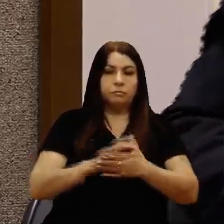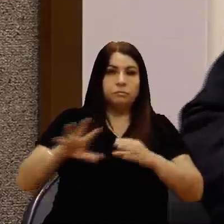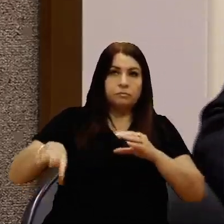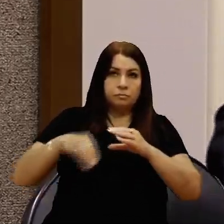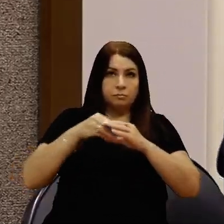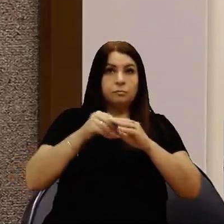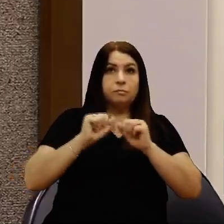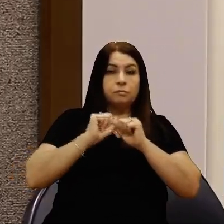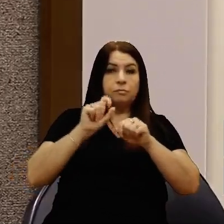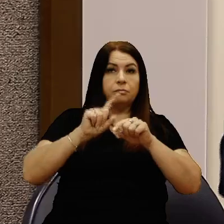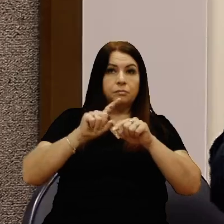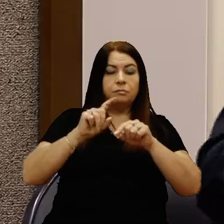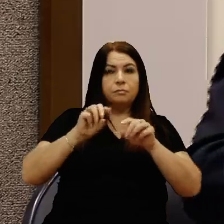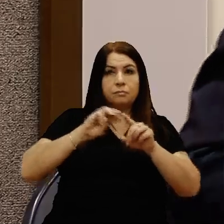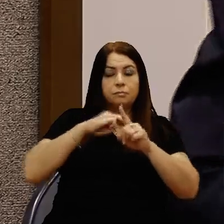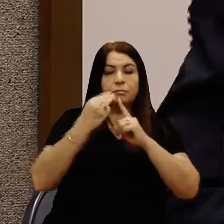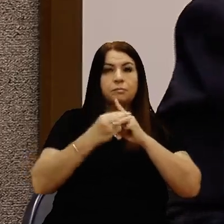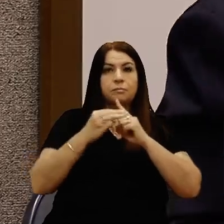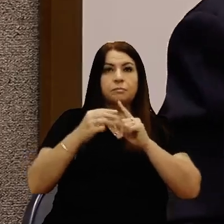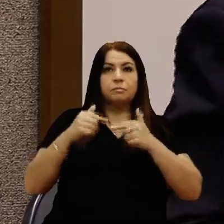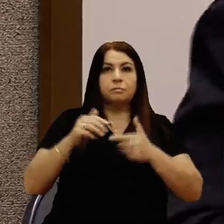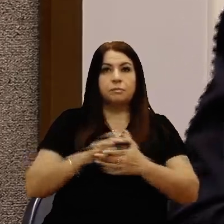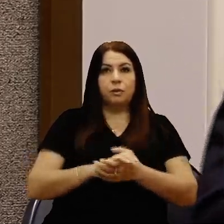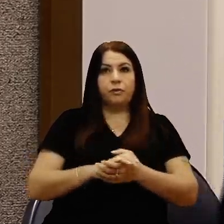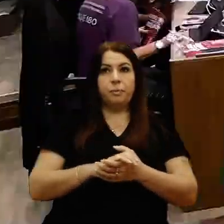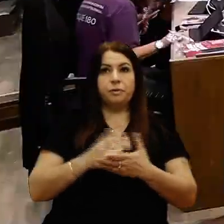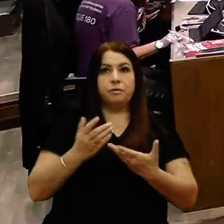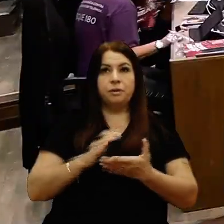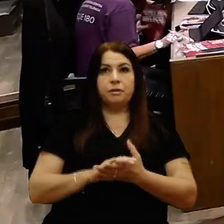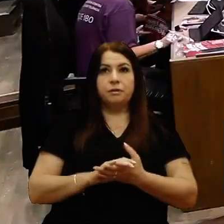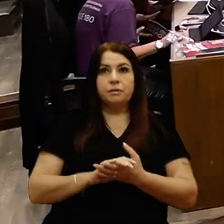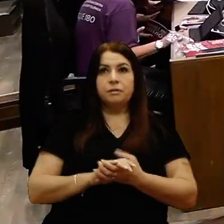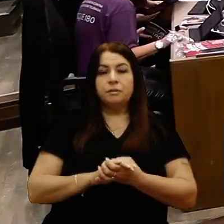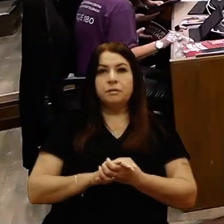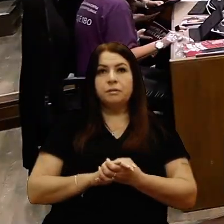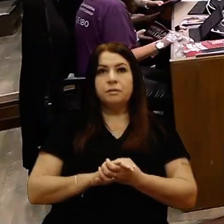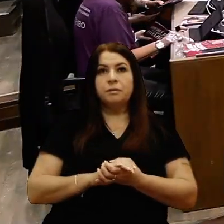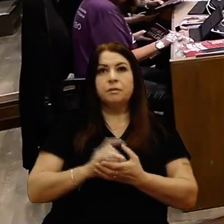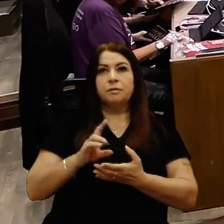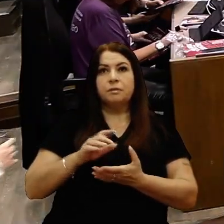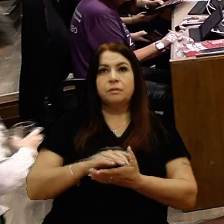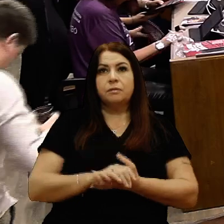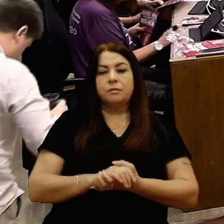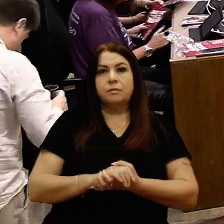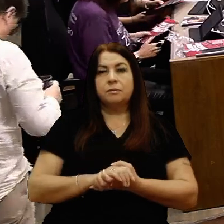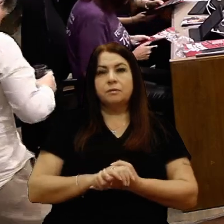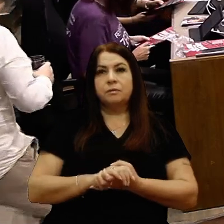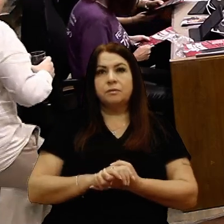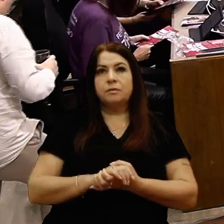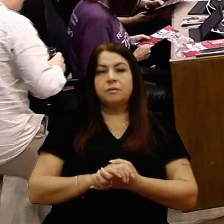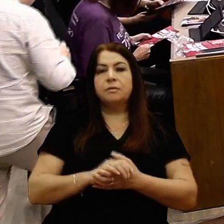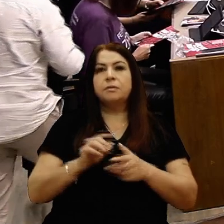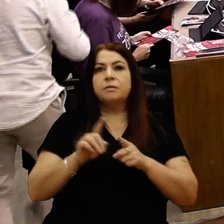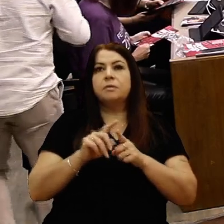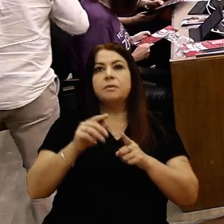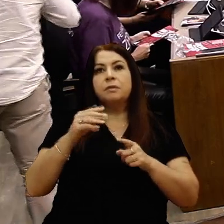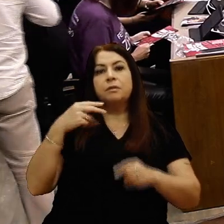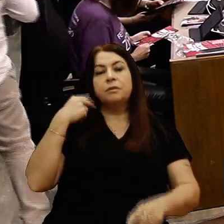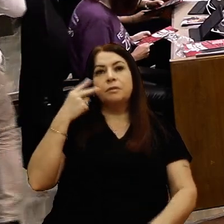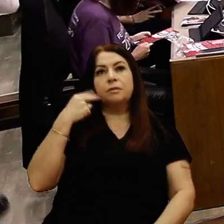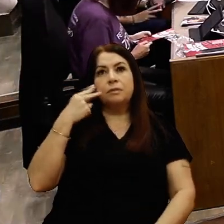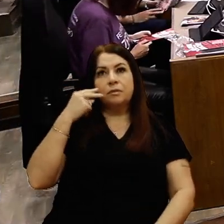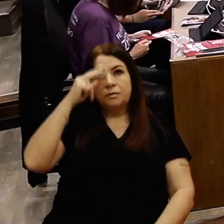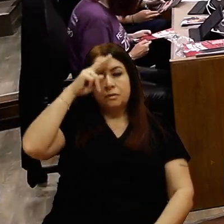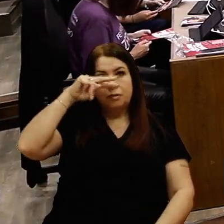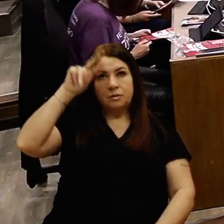no mercado de trabalho. Então, parabéns à mão amiga. Era isso, senhor presidente. Que assessor. Obrigado, vereador Zé D'Ambrosio. Com a palavra, vereador Edson